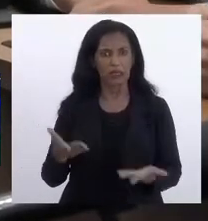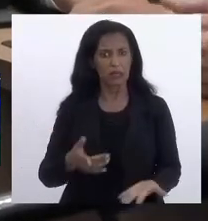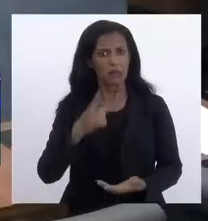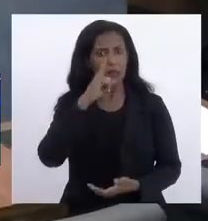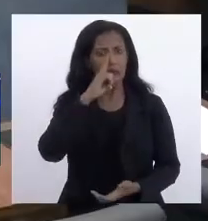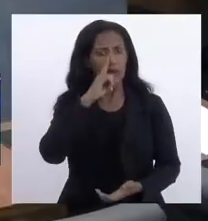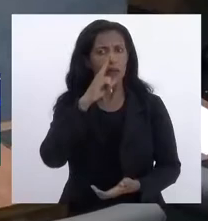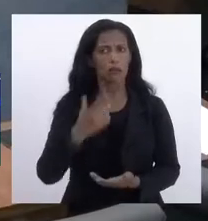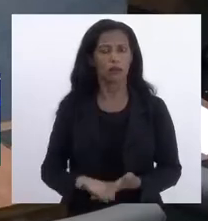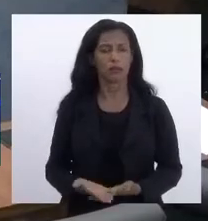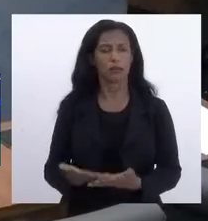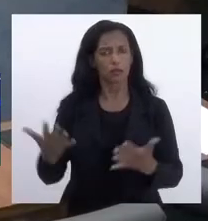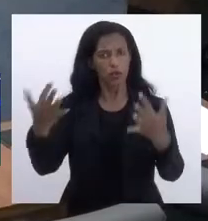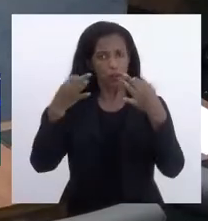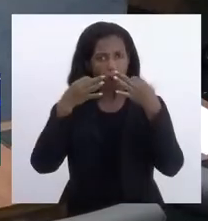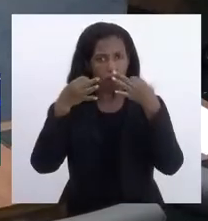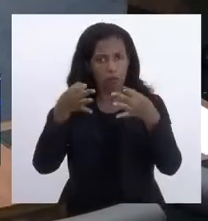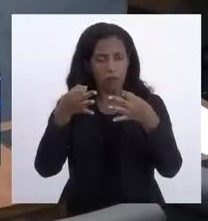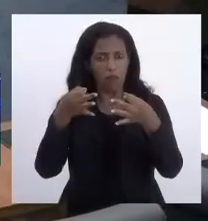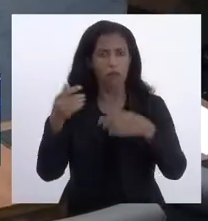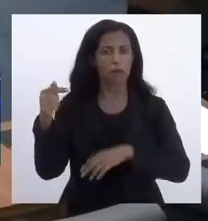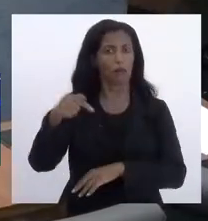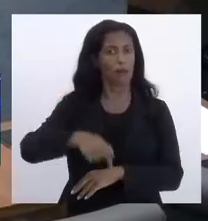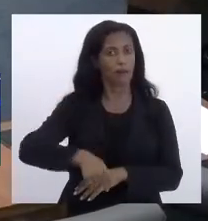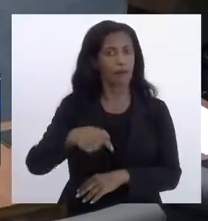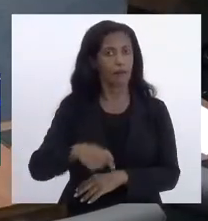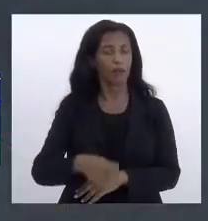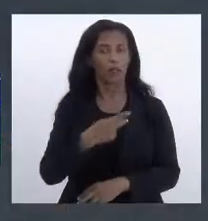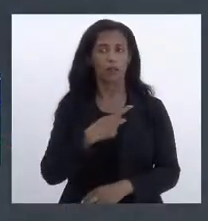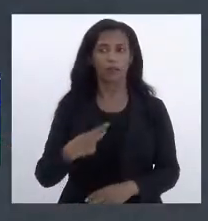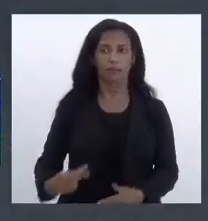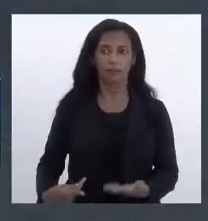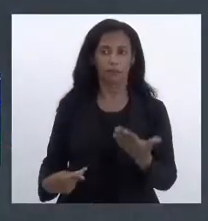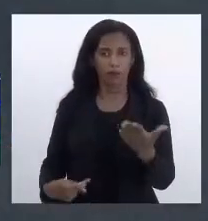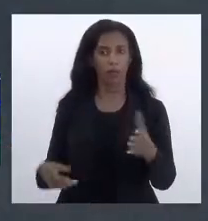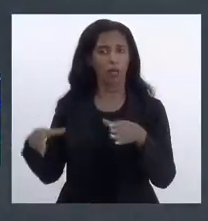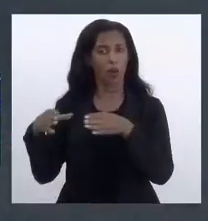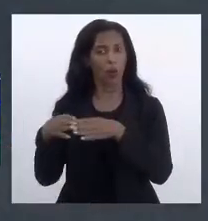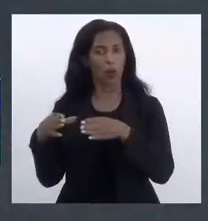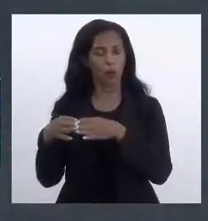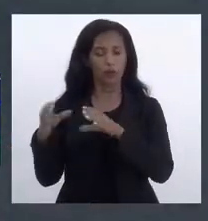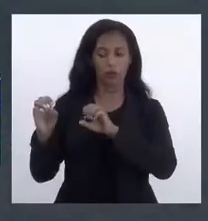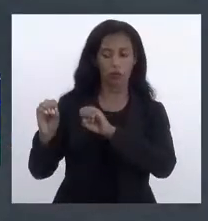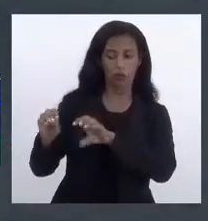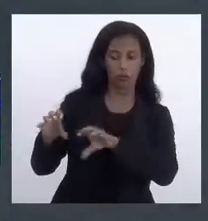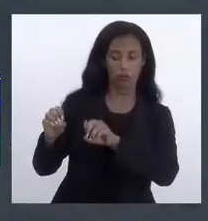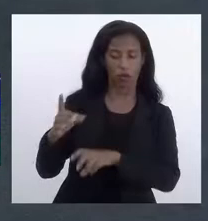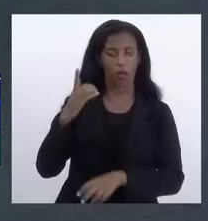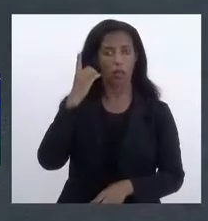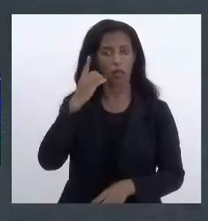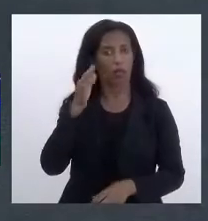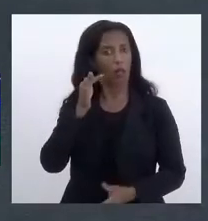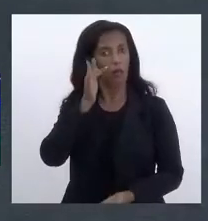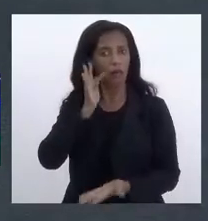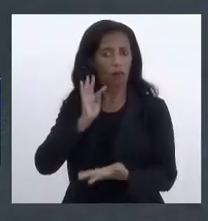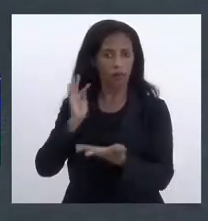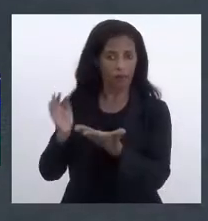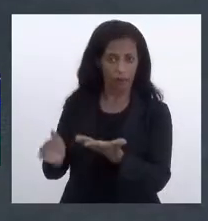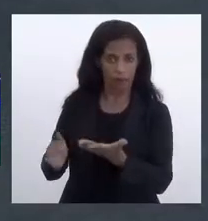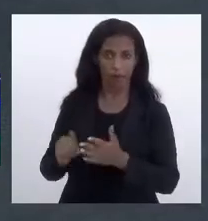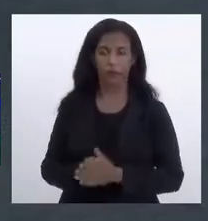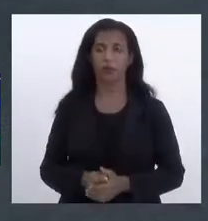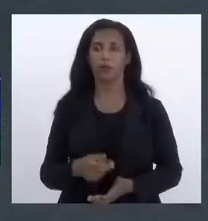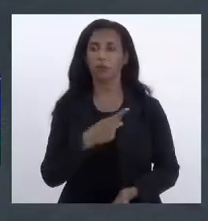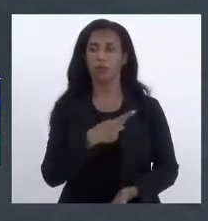assustador. Então, eu chamo a atenção aqui do presidente da Comissão de Educação, deputado Flávio Serafini,